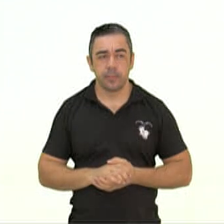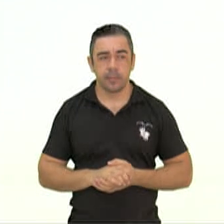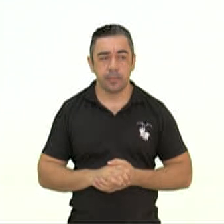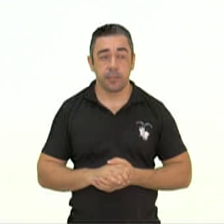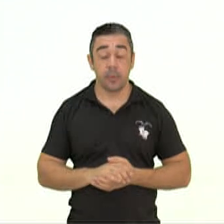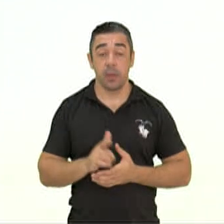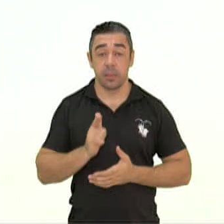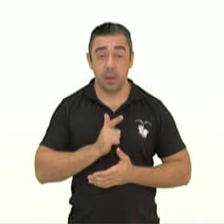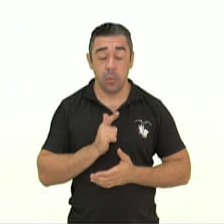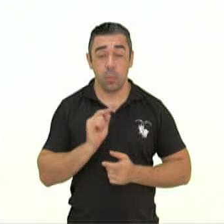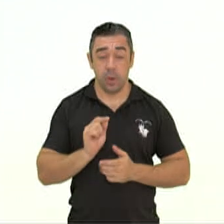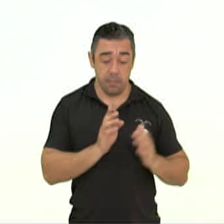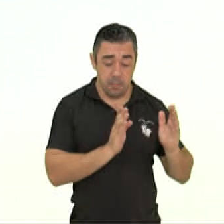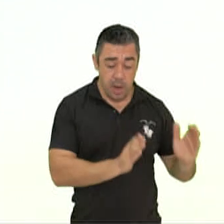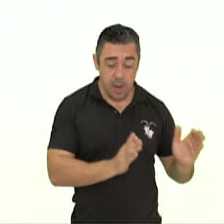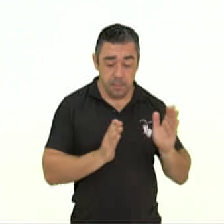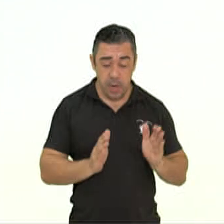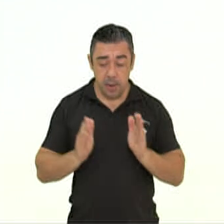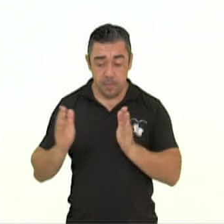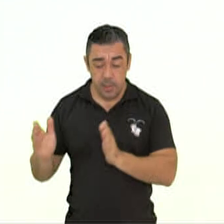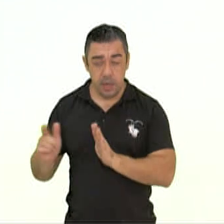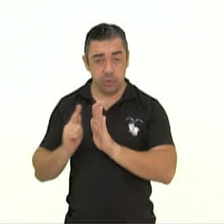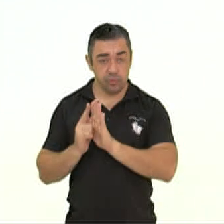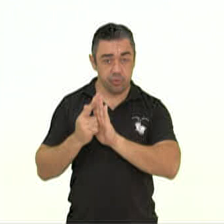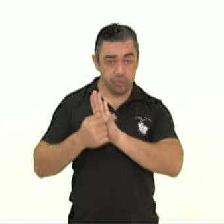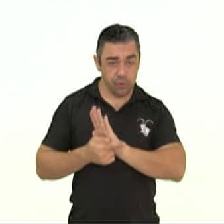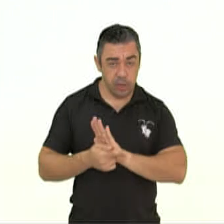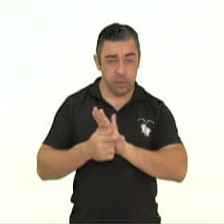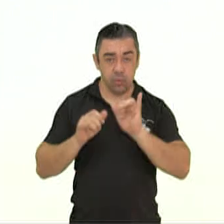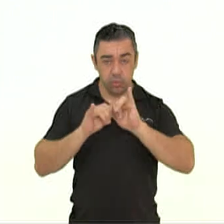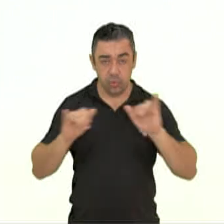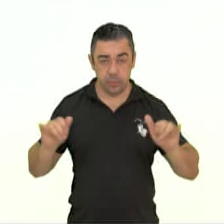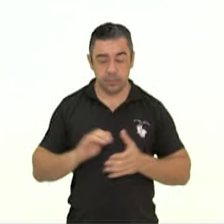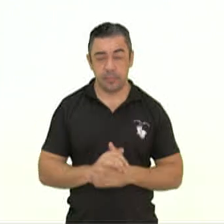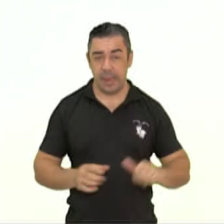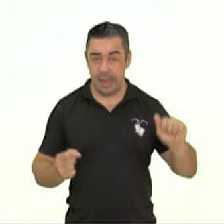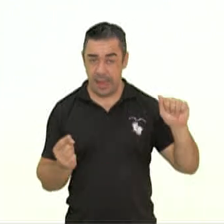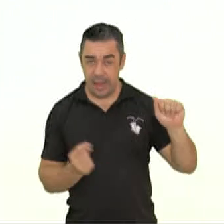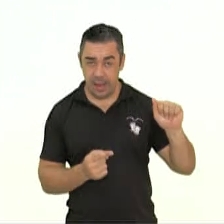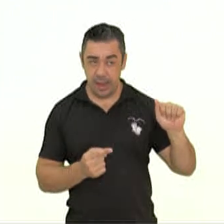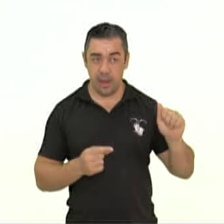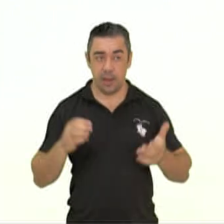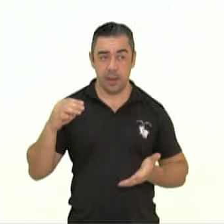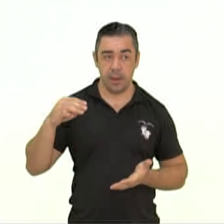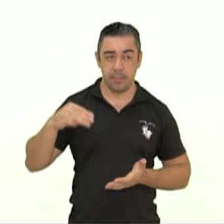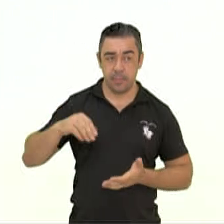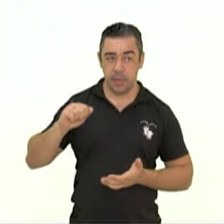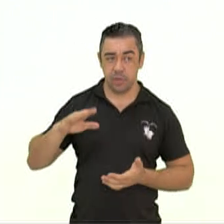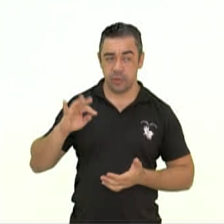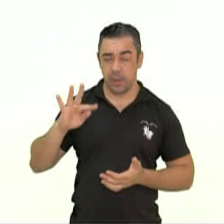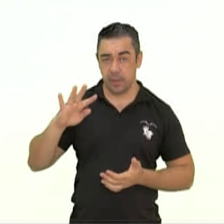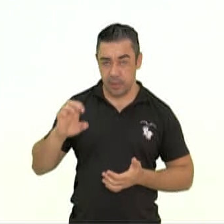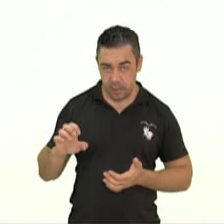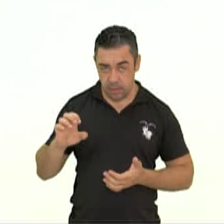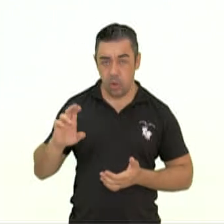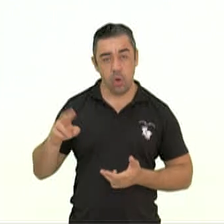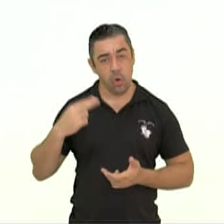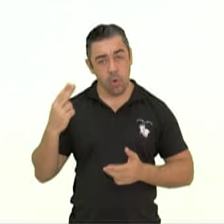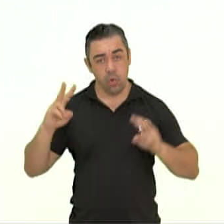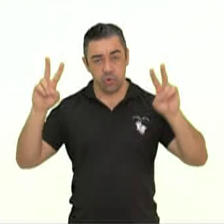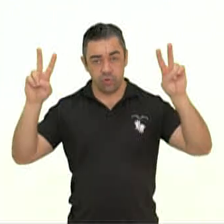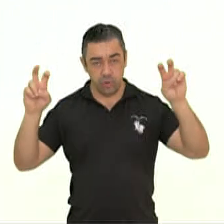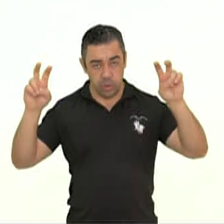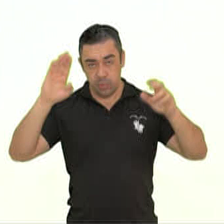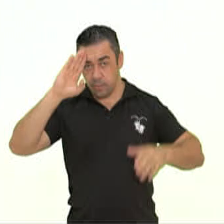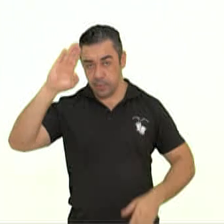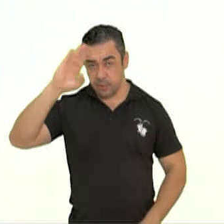Partes que constituem o gênero notícia. A. Manchete ou título principal. Costuma ser composto de